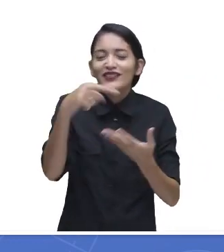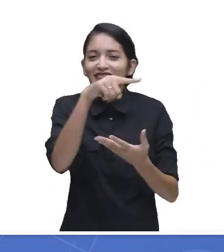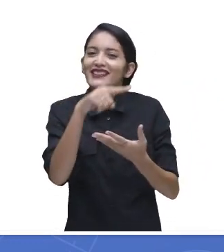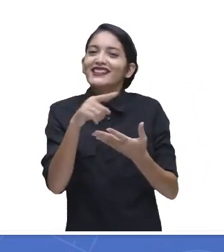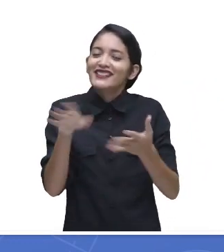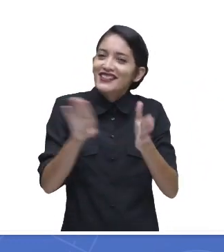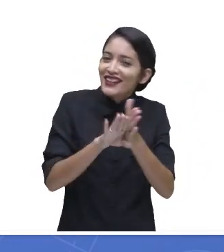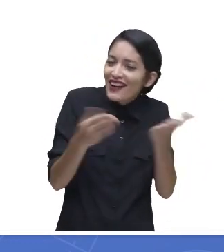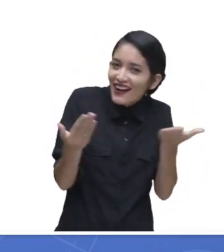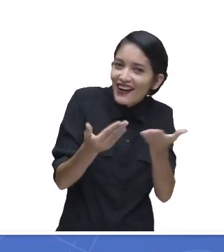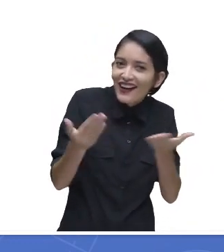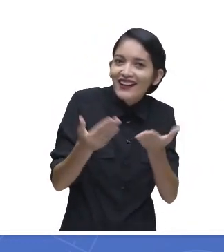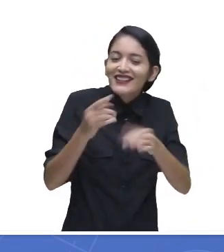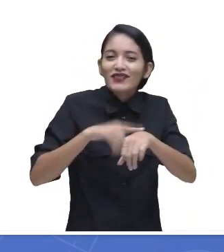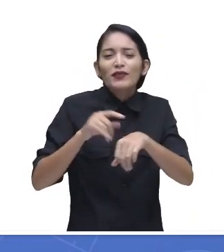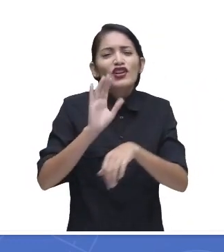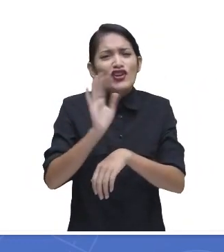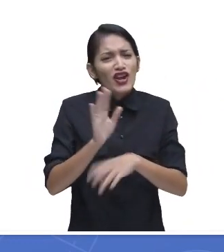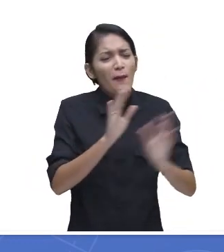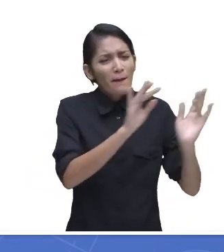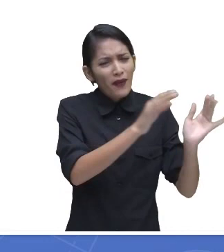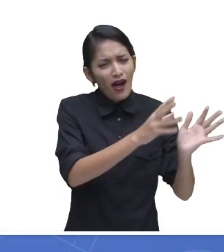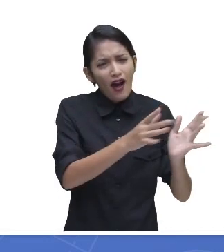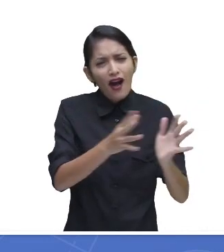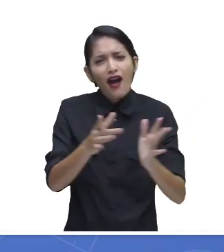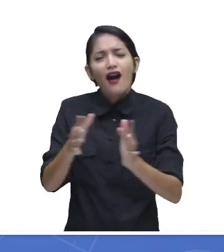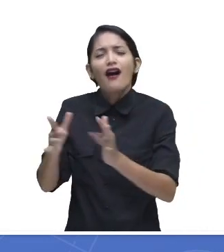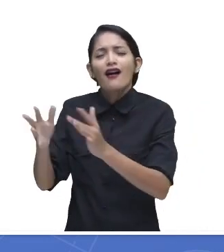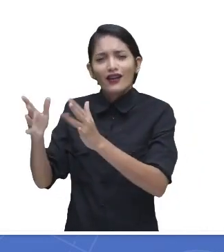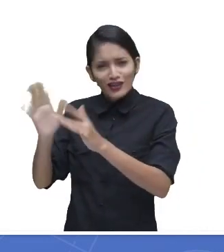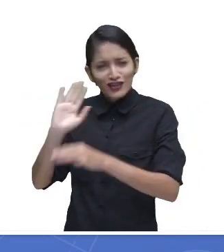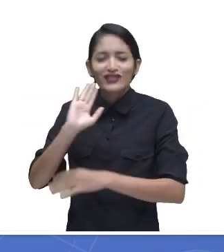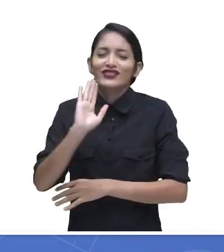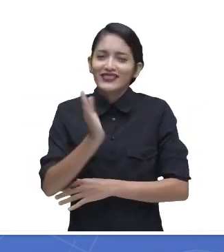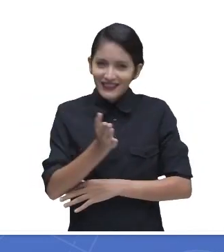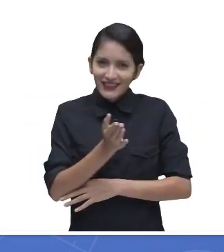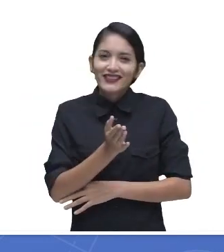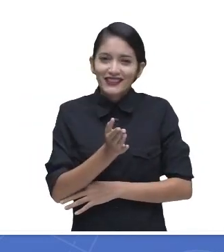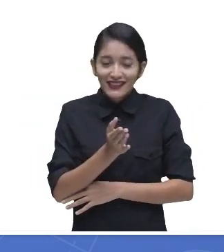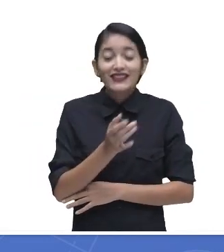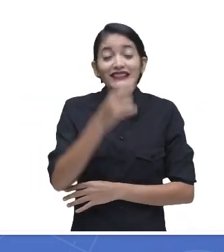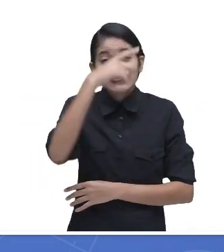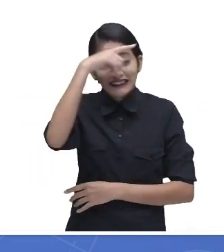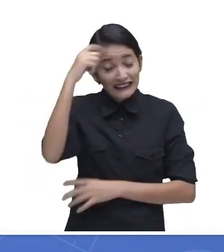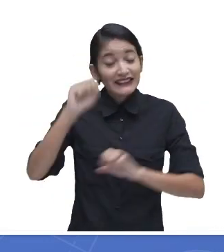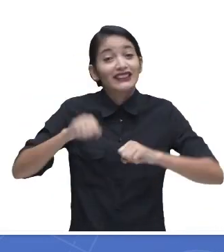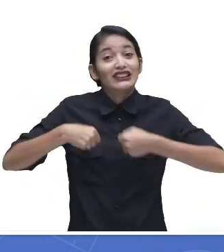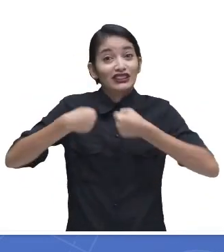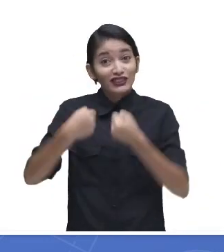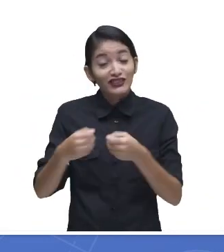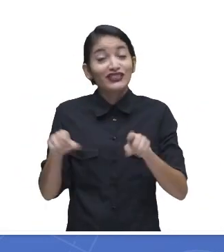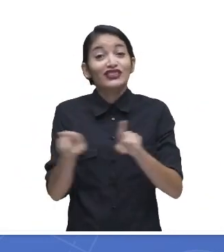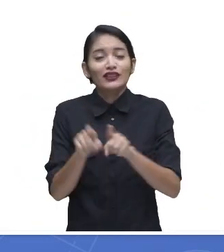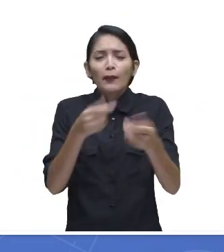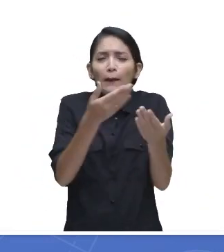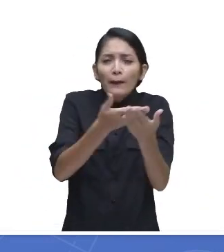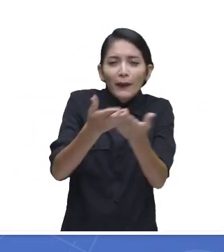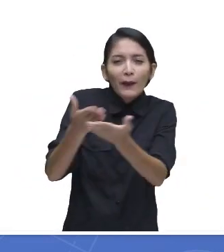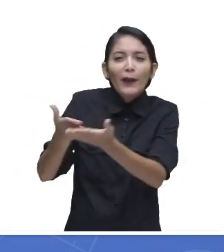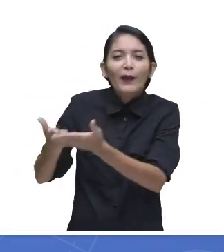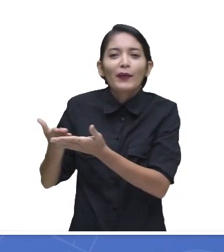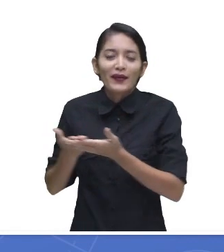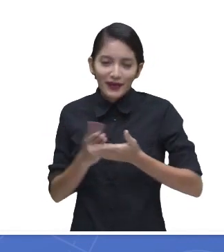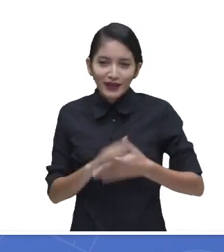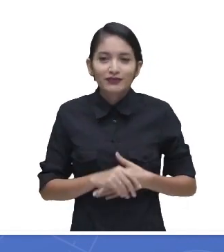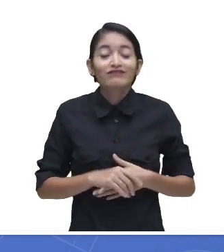viu? Que bom que vocês já passaram aí por todo um percurso, né? Muito sacrifício, né? Muito estudo,